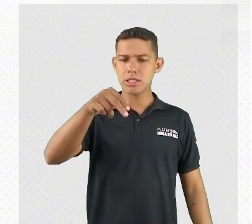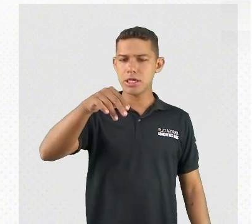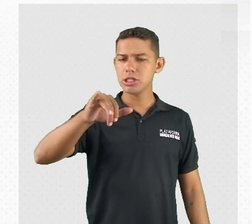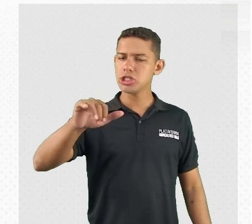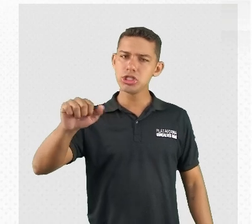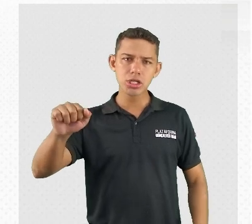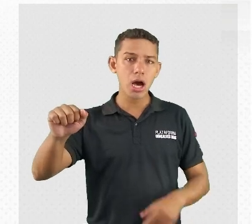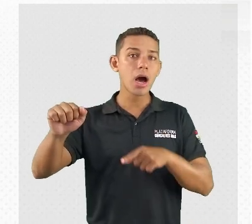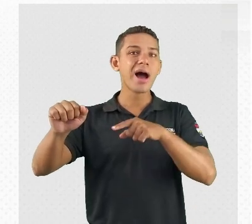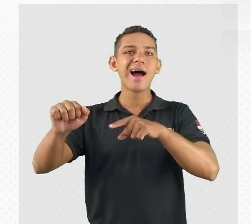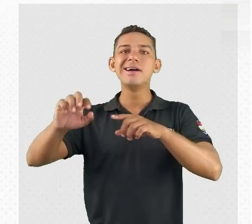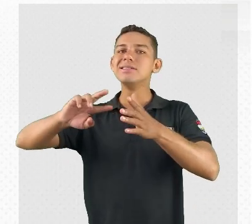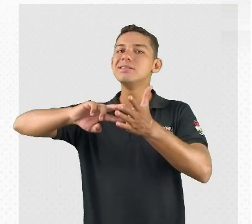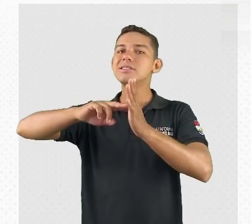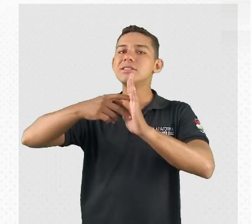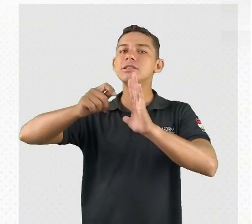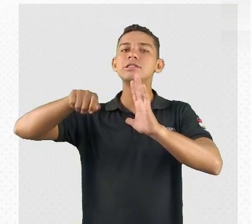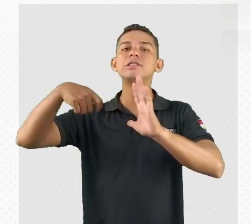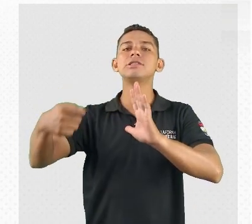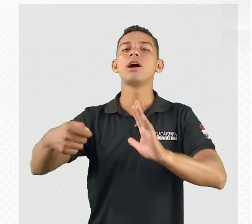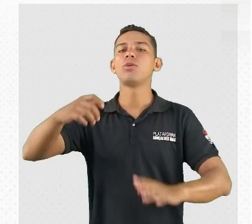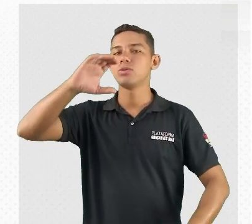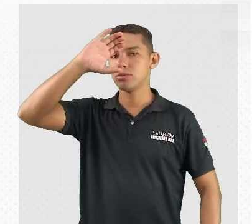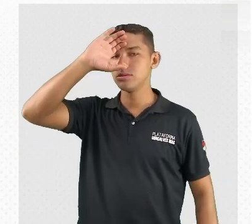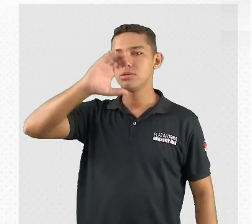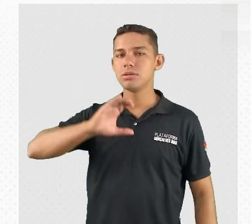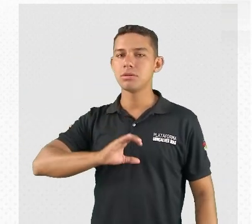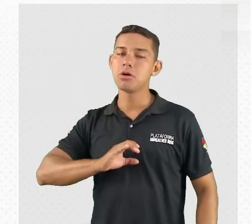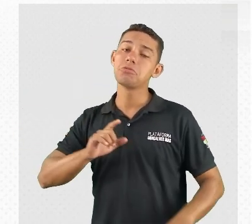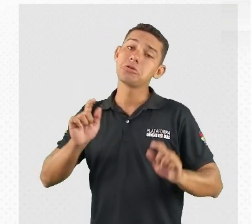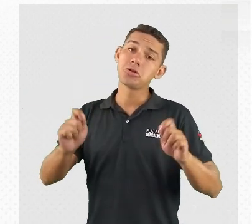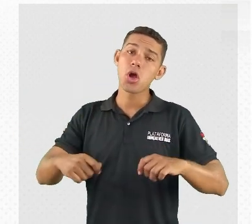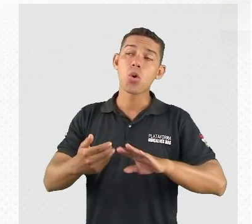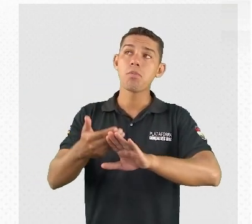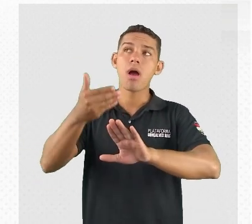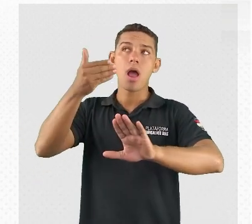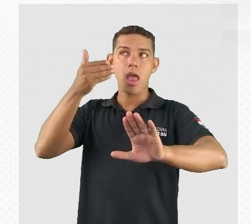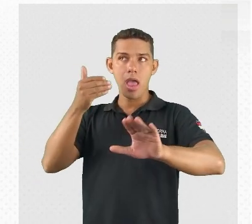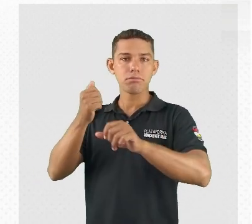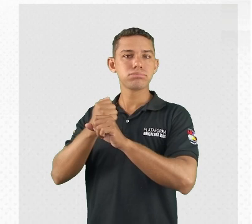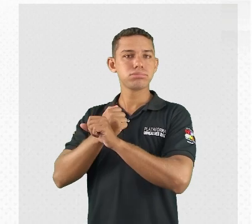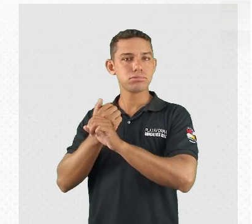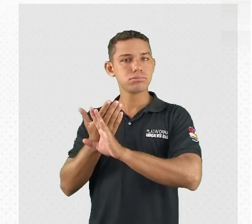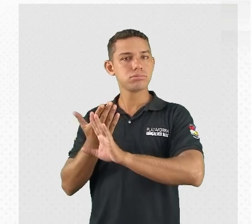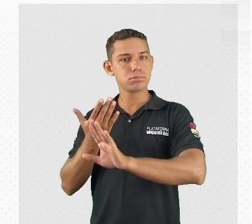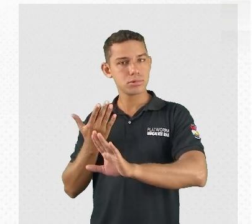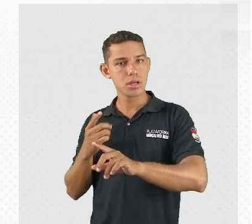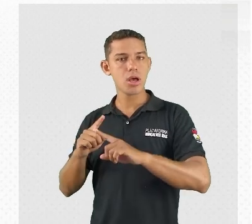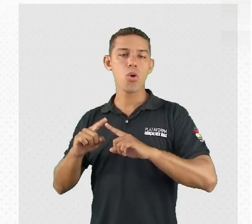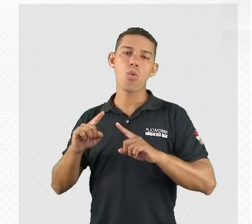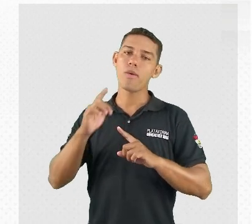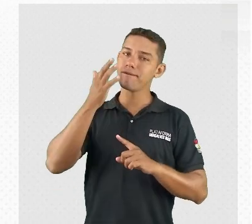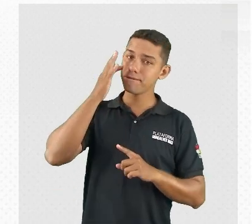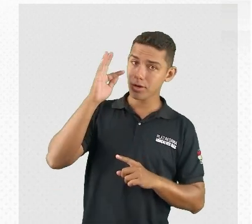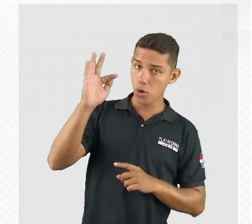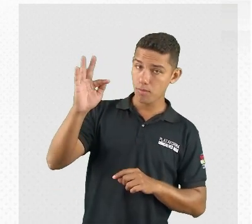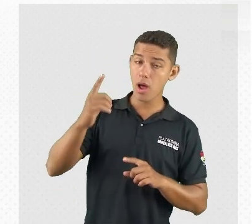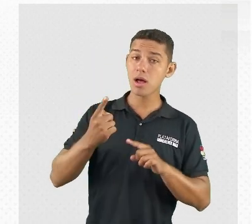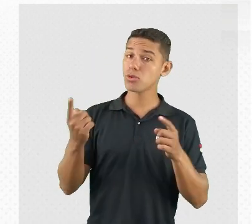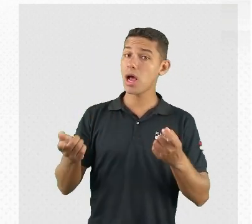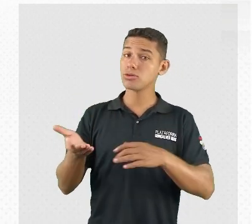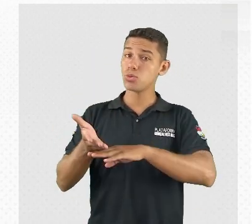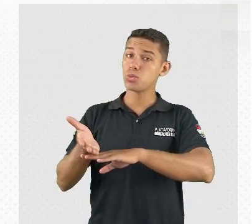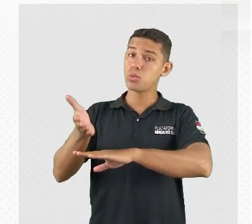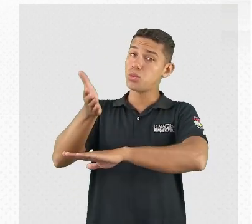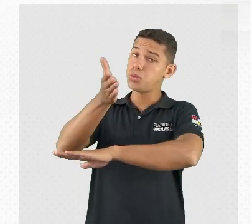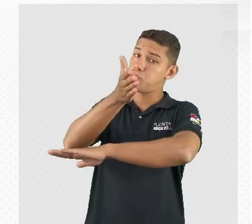que pode ser fundamentado em alguma época ou em algum filósofo, né? No caso aqui, a gente está na antiguidade. A gente está falando